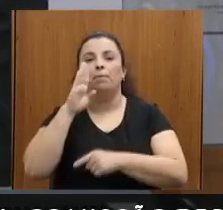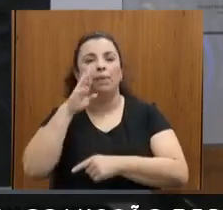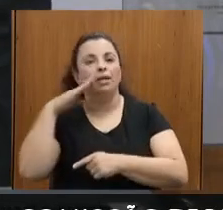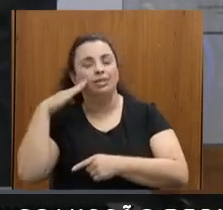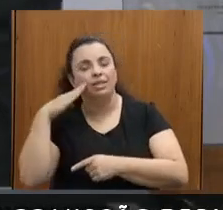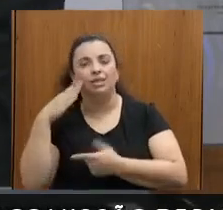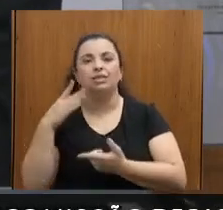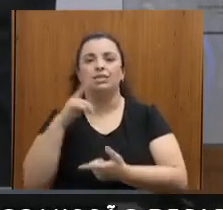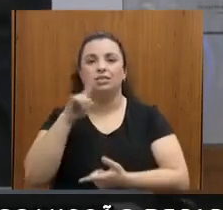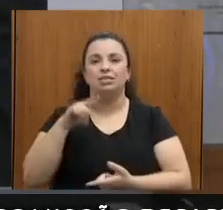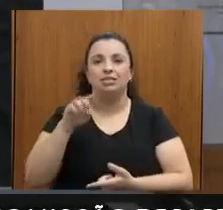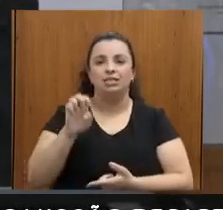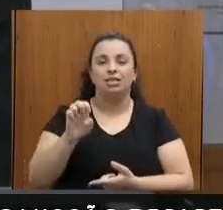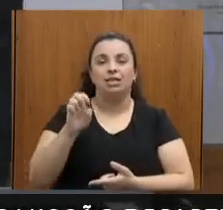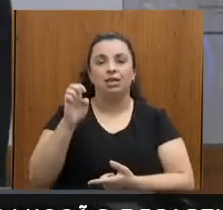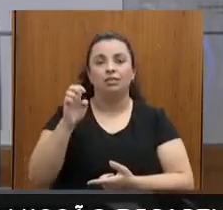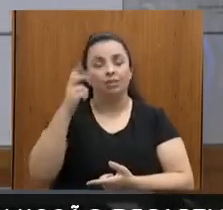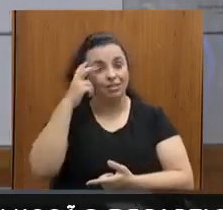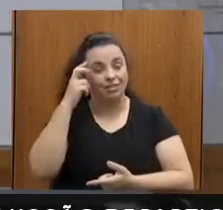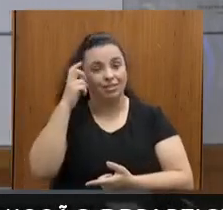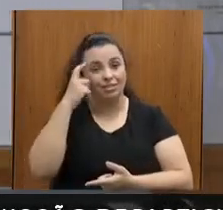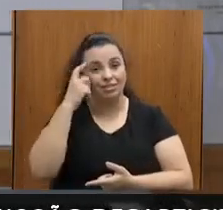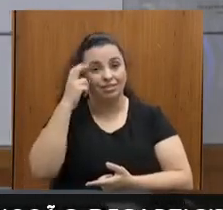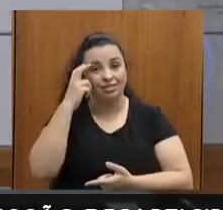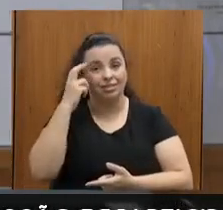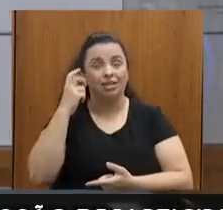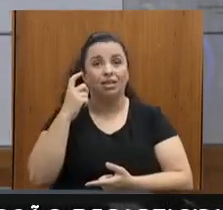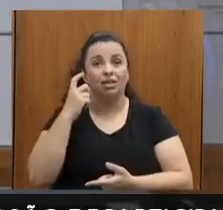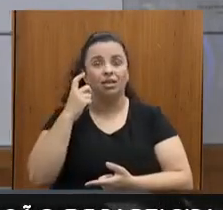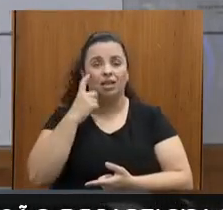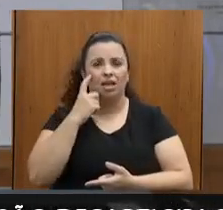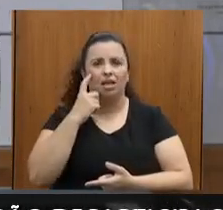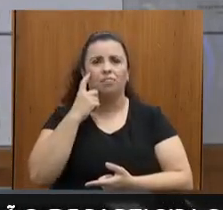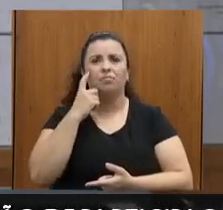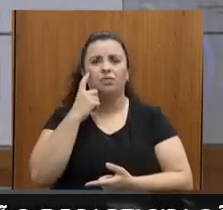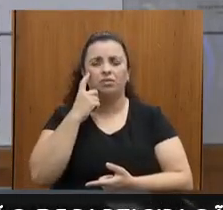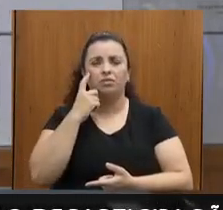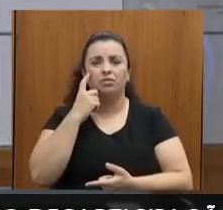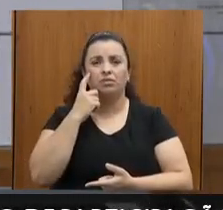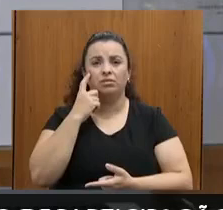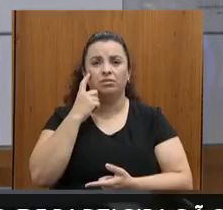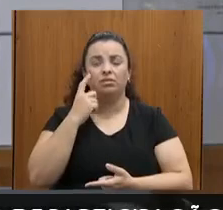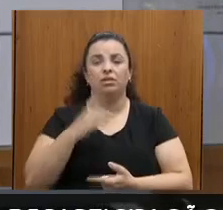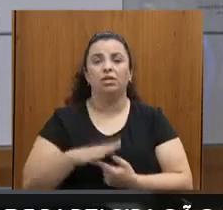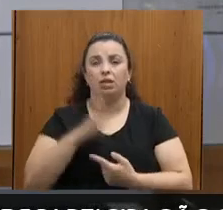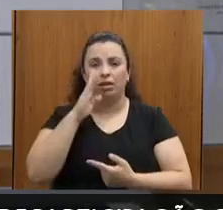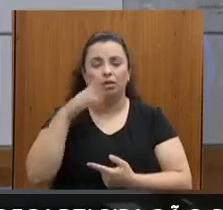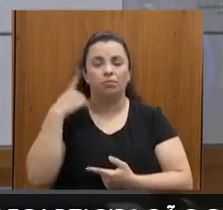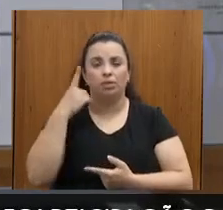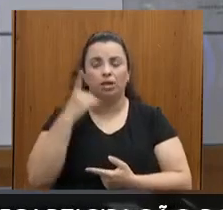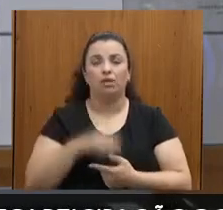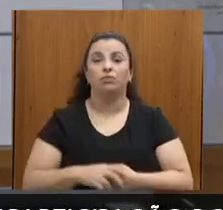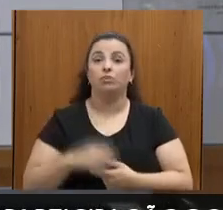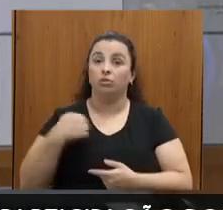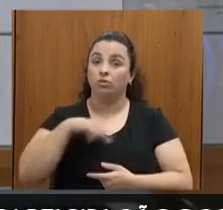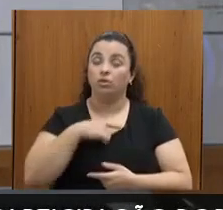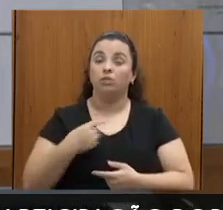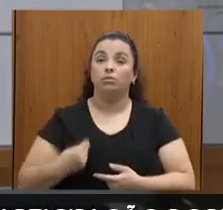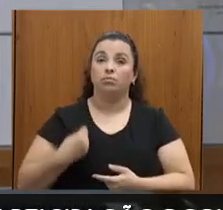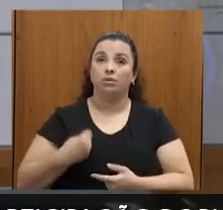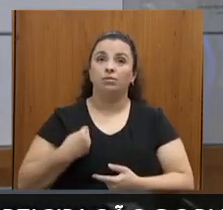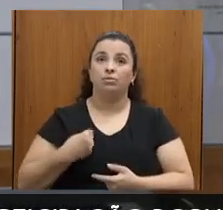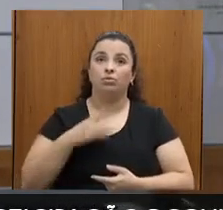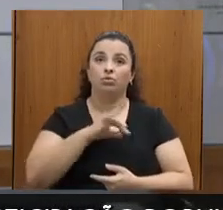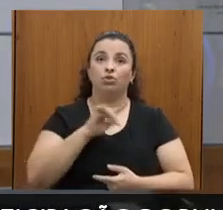Gil e Carlos Pimenta, que viram mais cedo, e, enfim, é uma satisfação num dia de finalização da